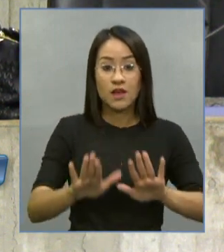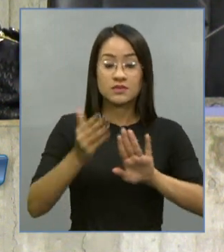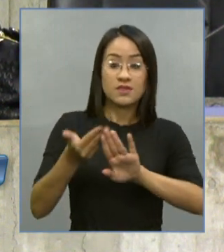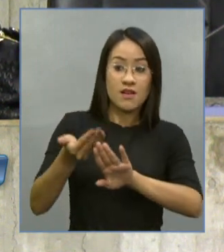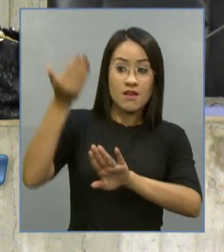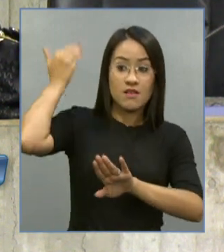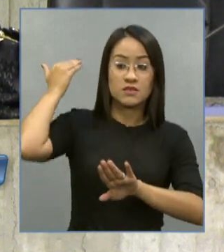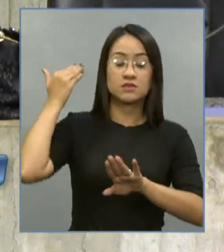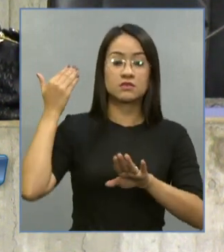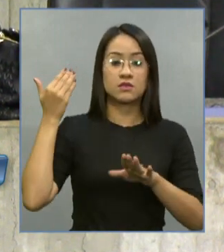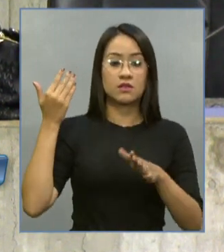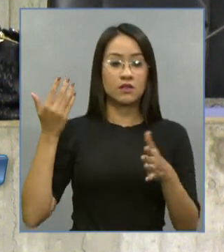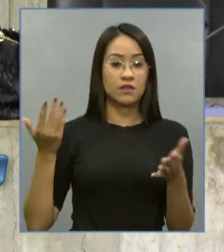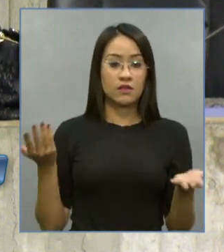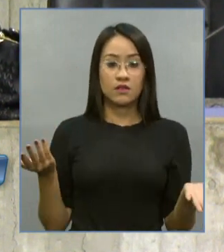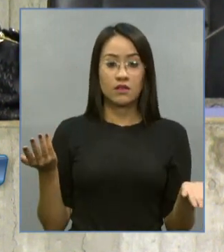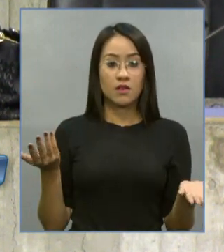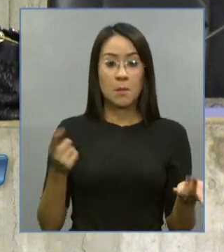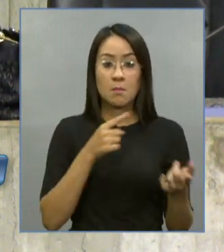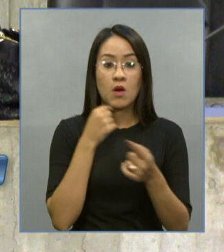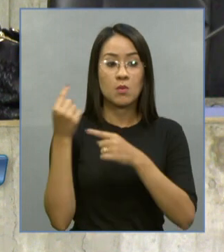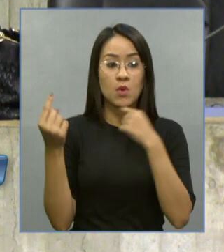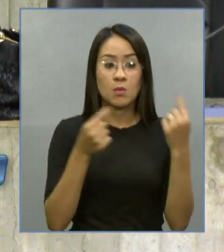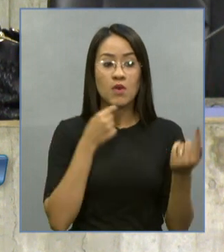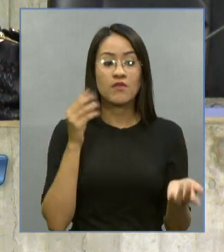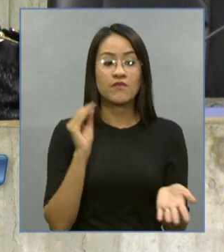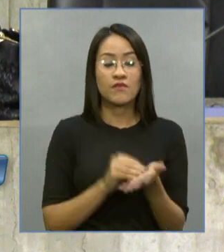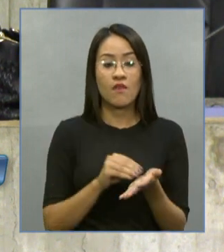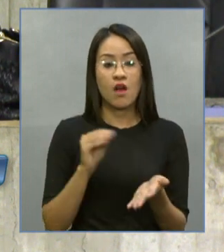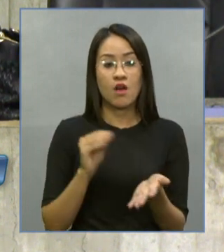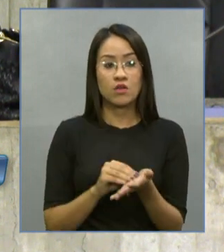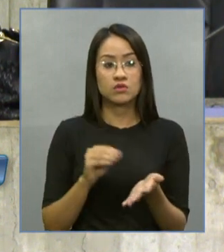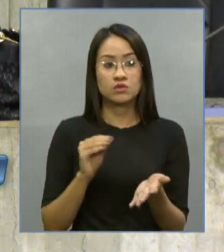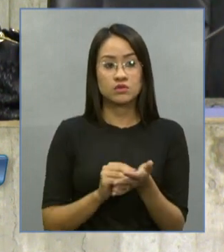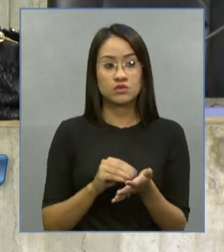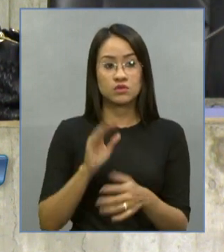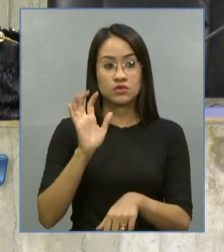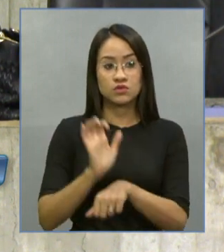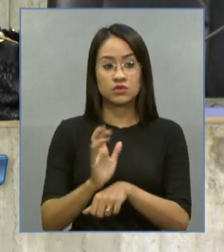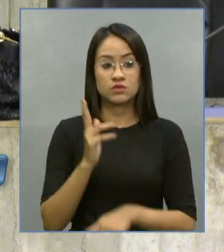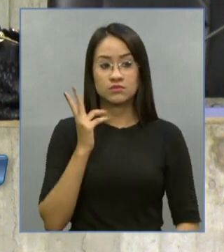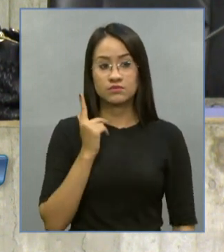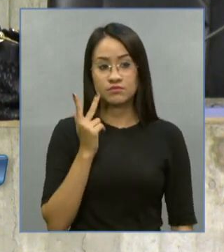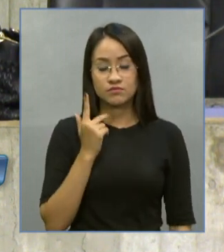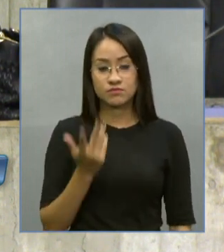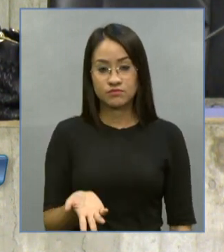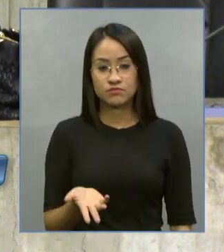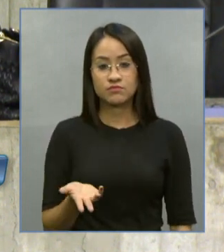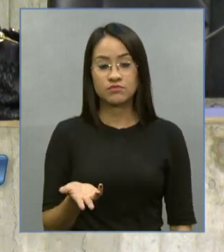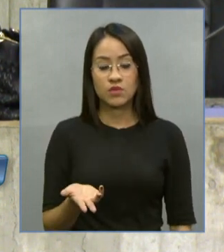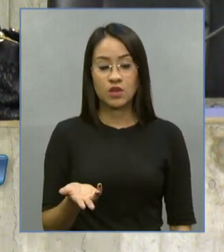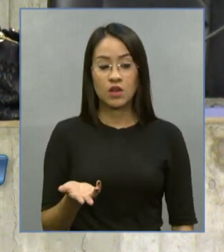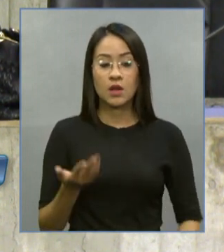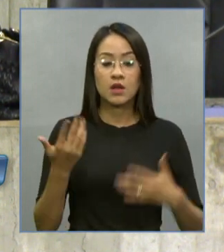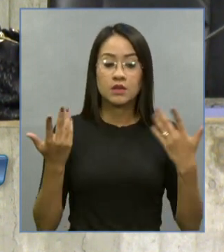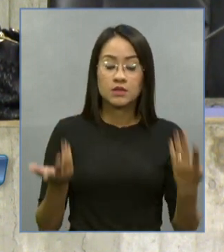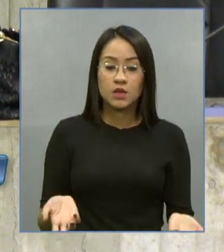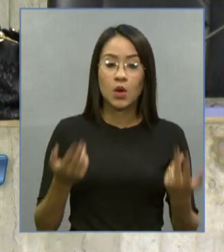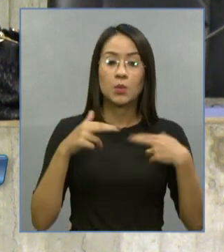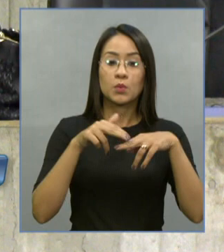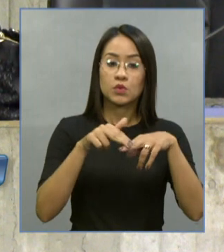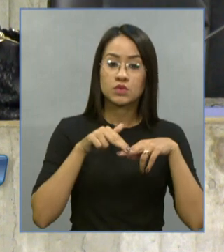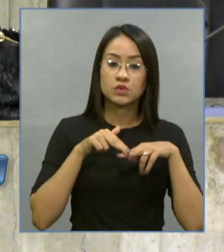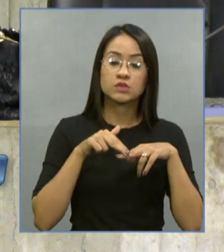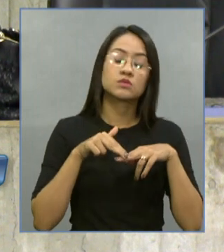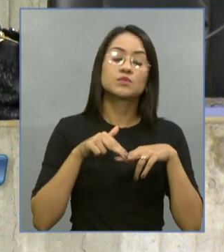começar a presenciar a mortalidade por falta do Estado mais uma vez. Então, nós temos que, eu me associo a Vossa Excelência,